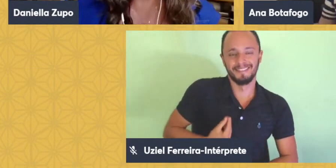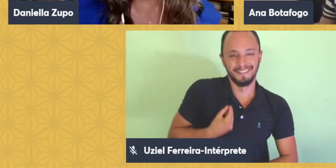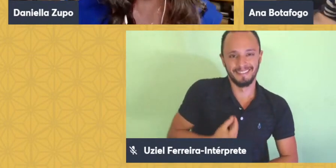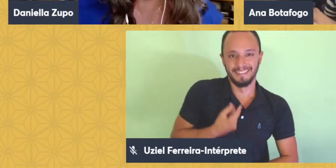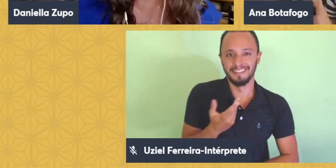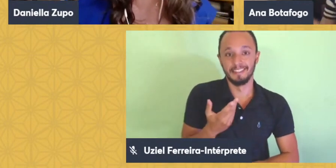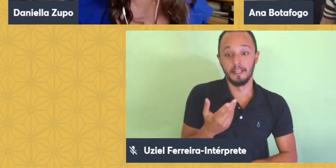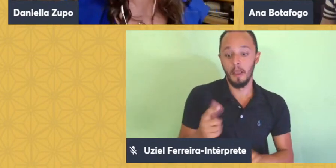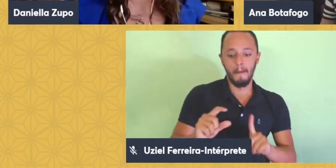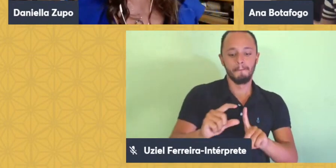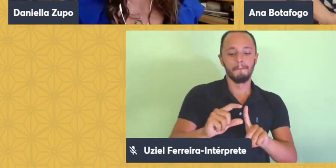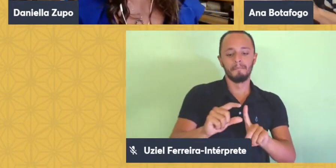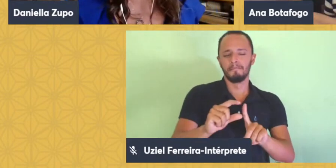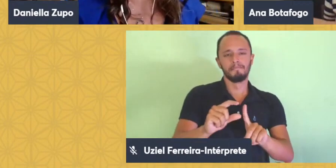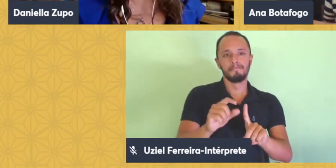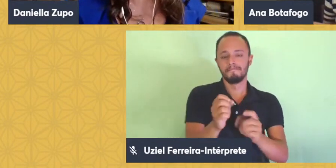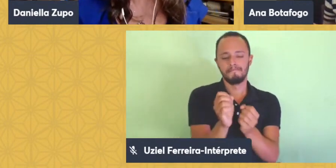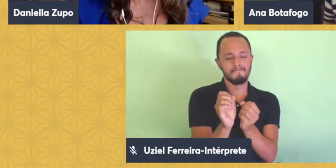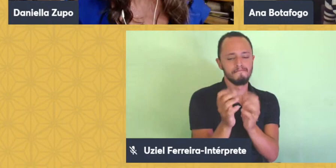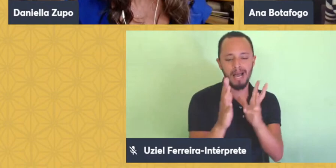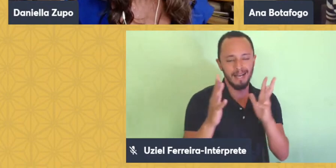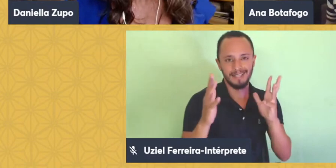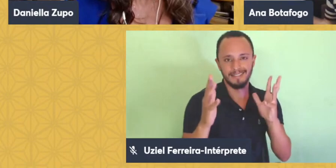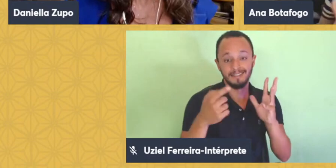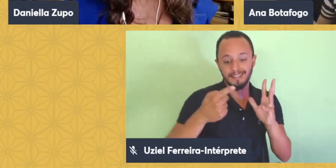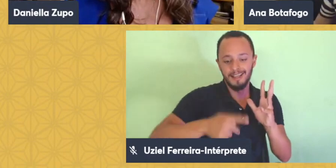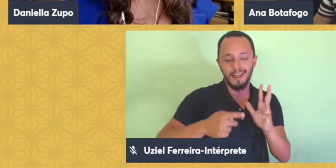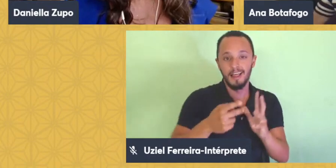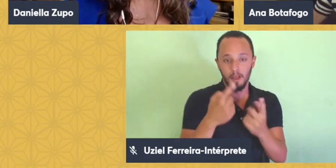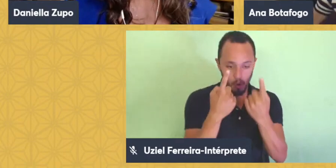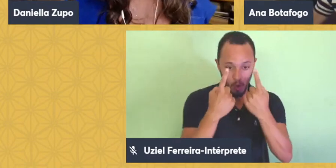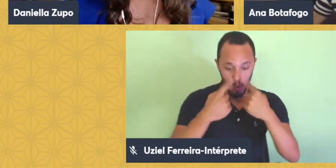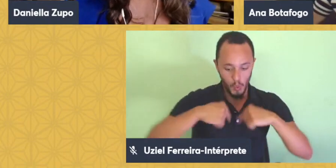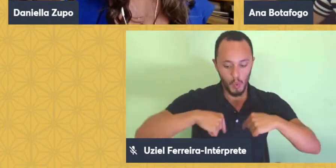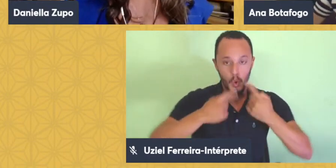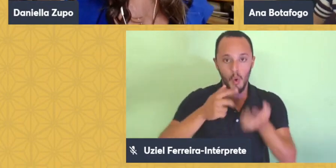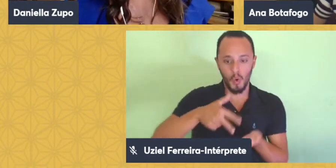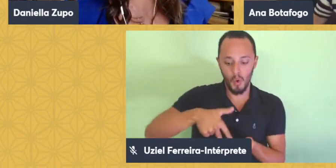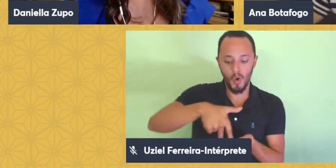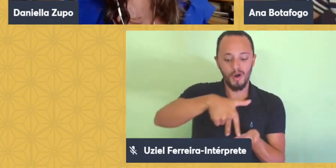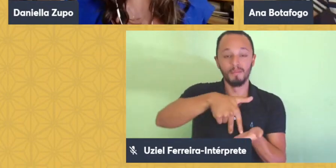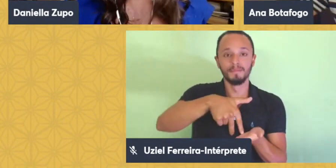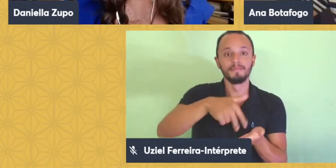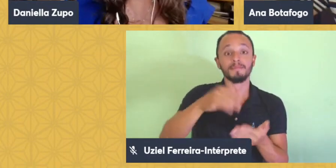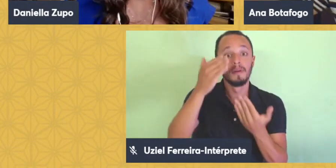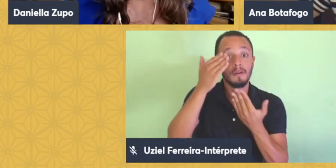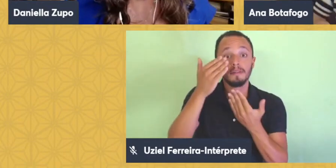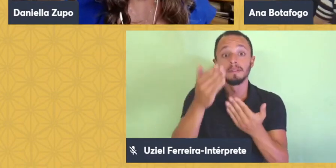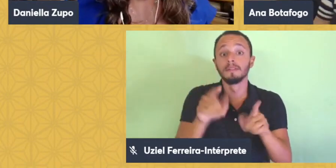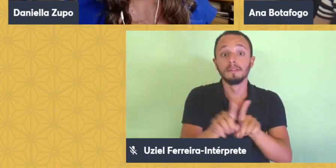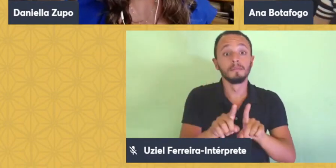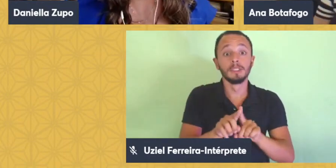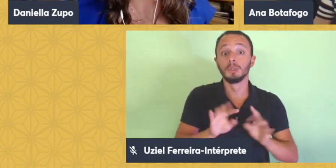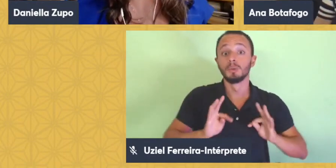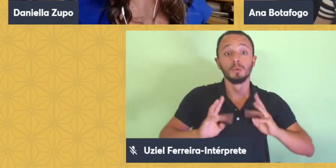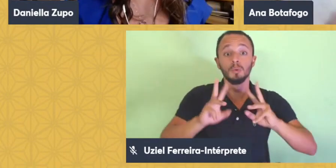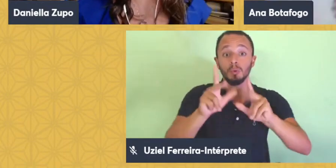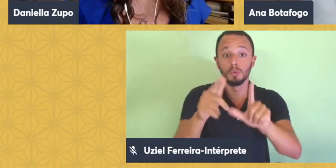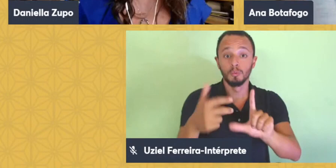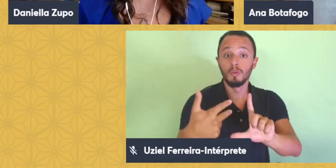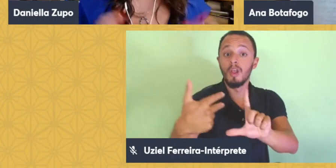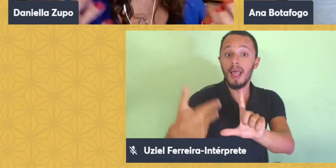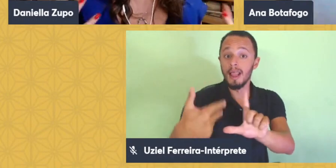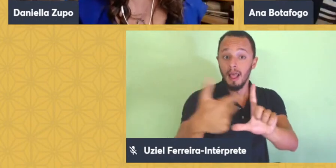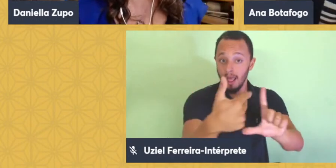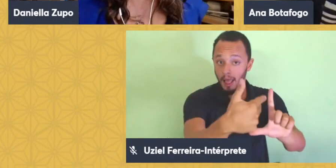palavra mágica né dessa palavra corpo queria também agradecer a presença de todos e todas vocês a